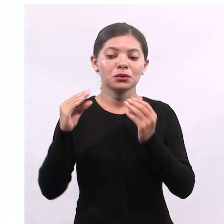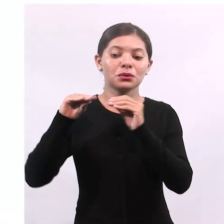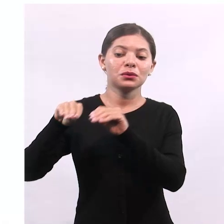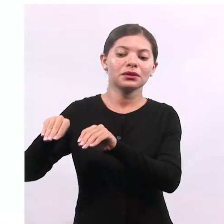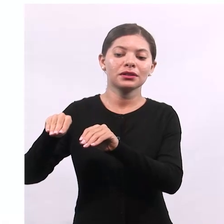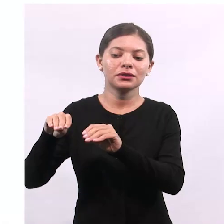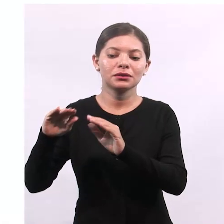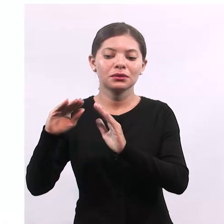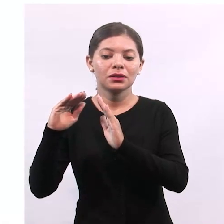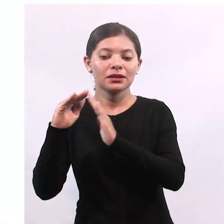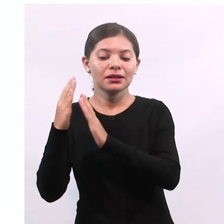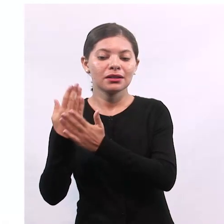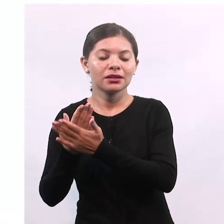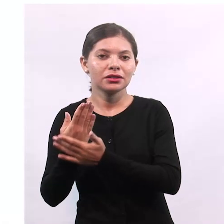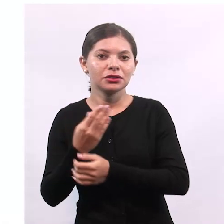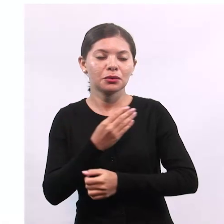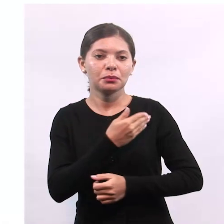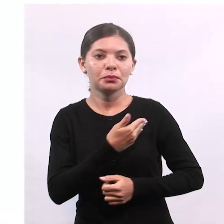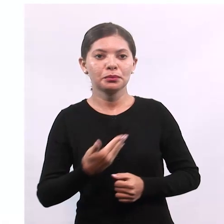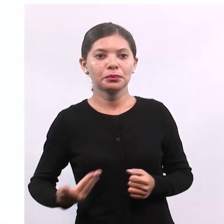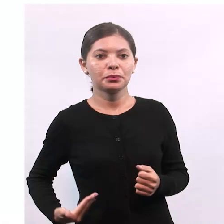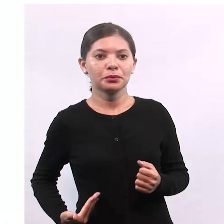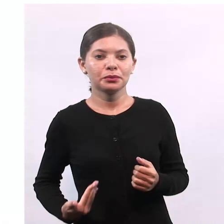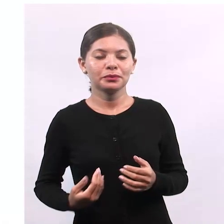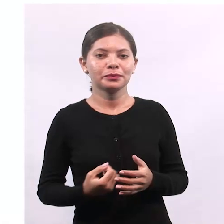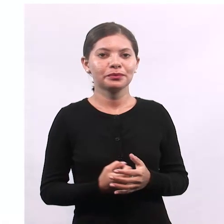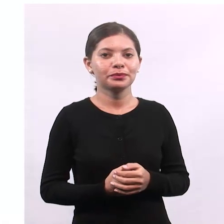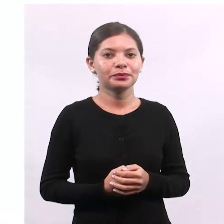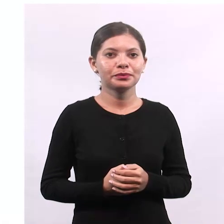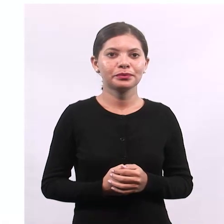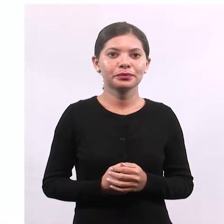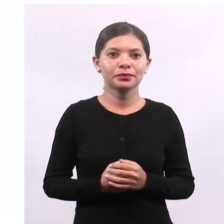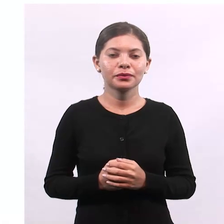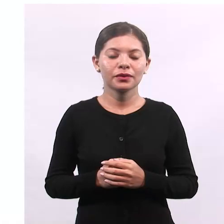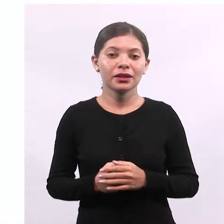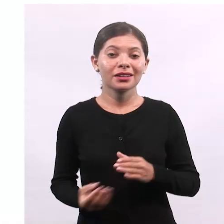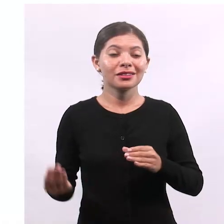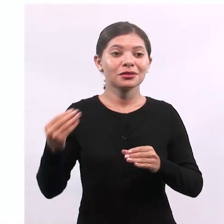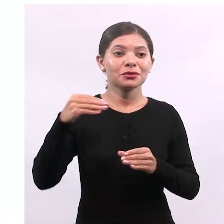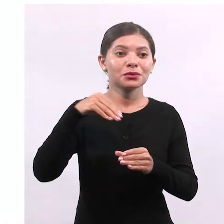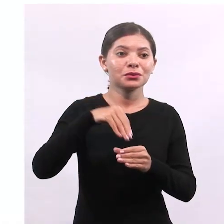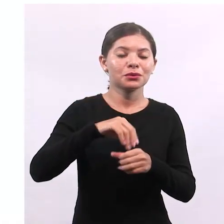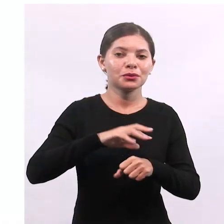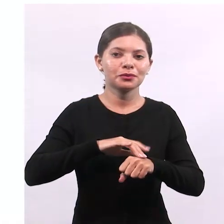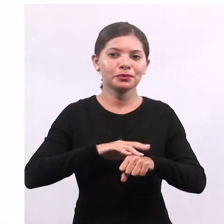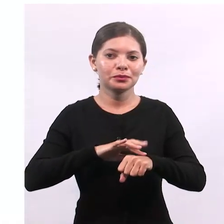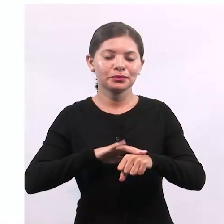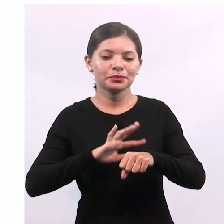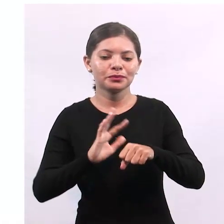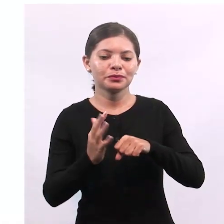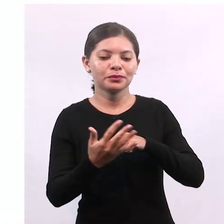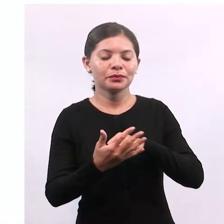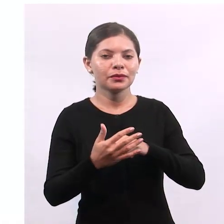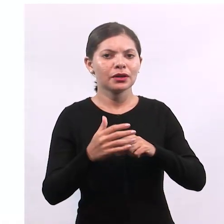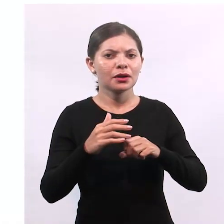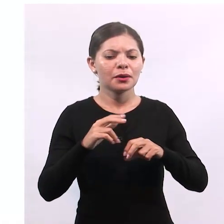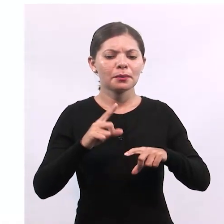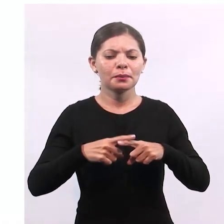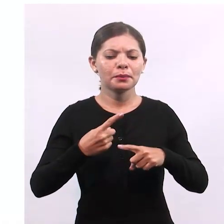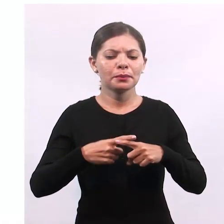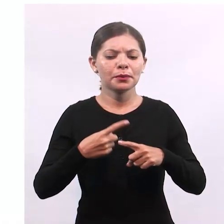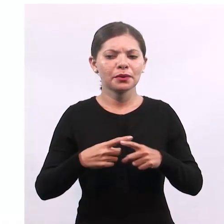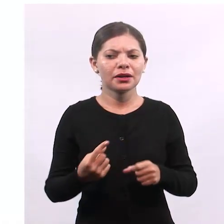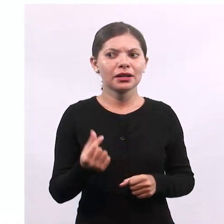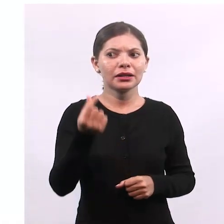fora da escola E aí voltou na após pandemia Porque será que tem um impacto na renda e automaticamente